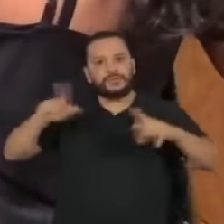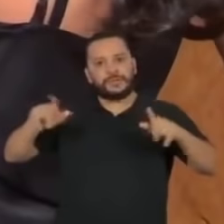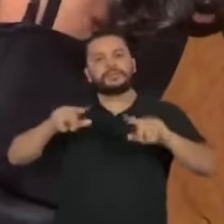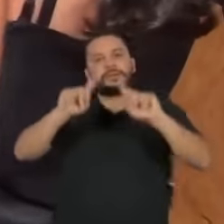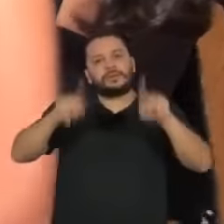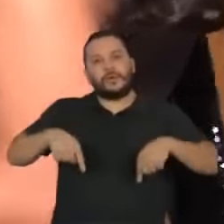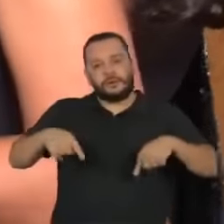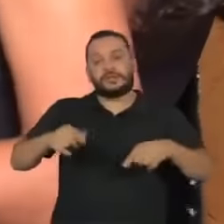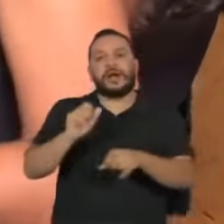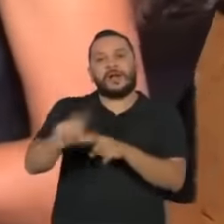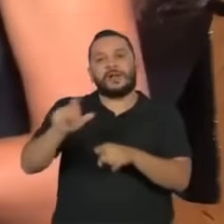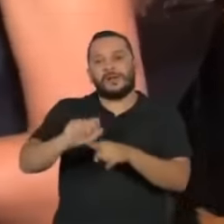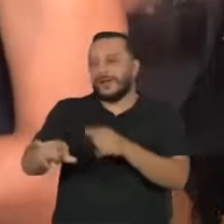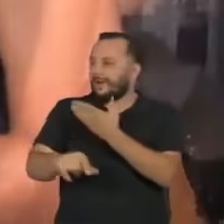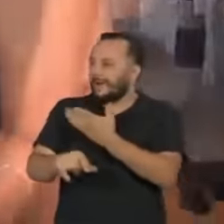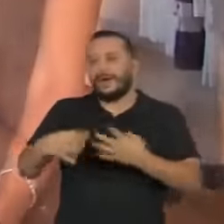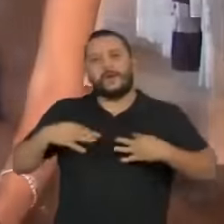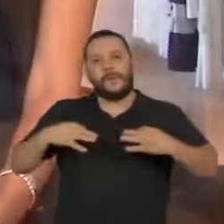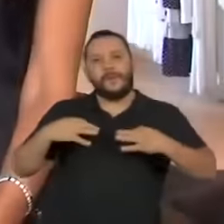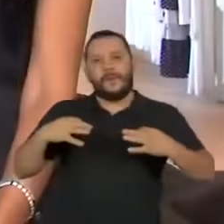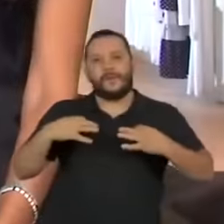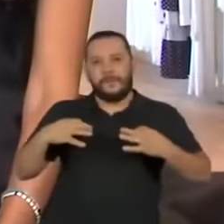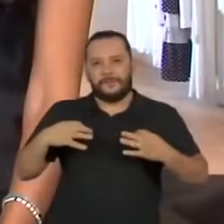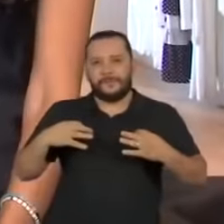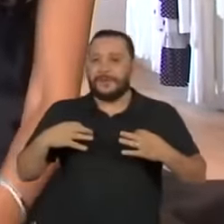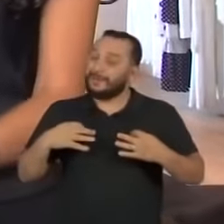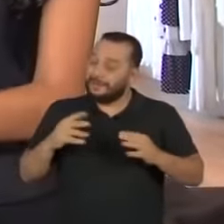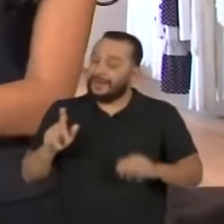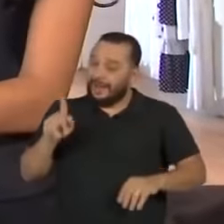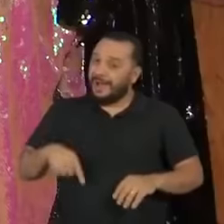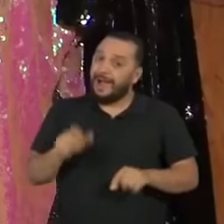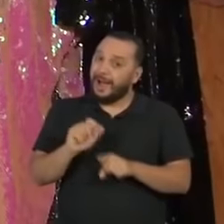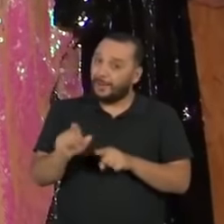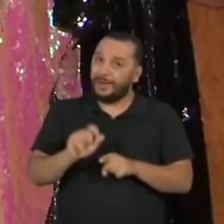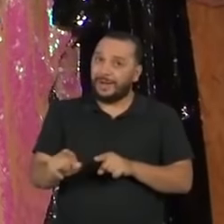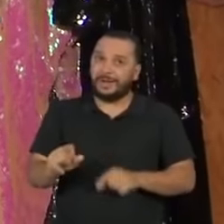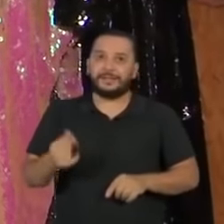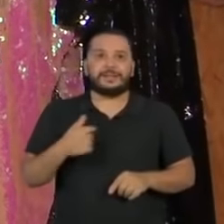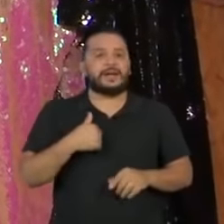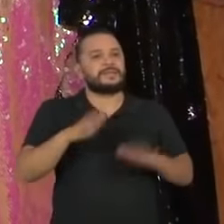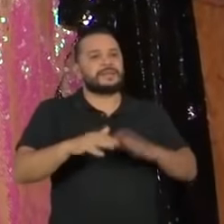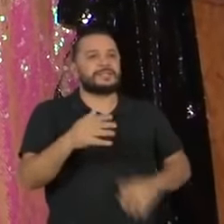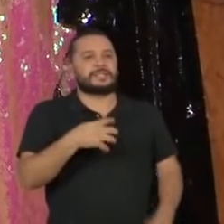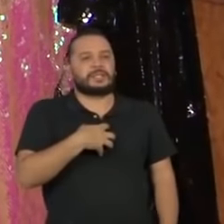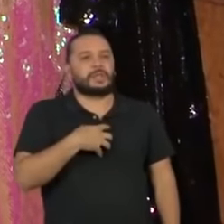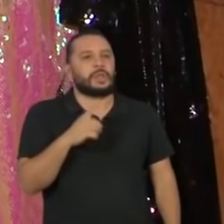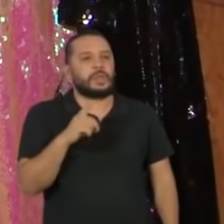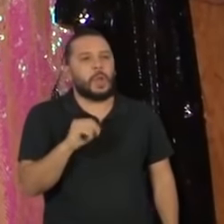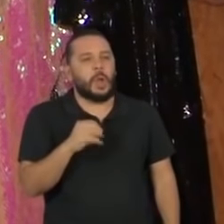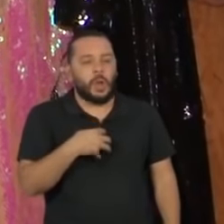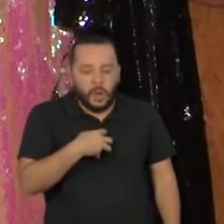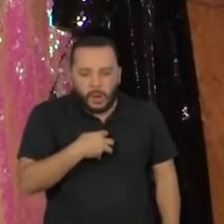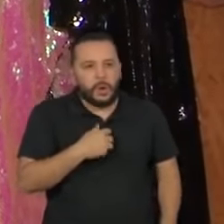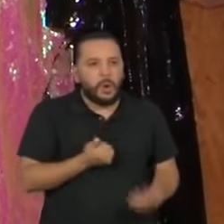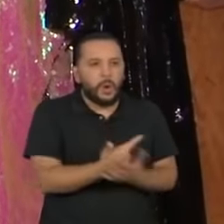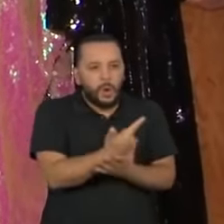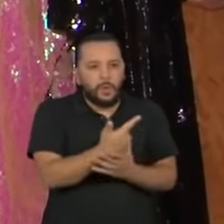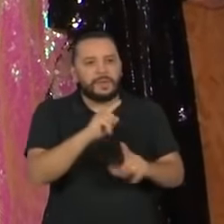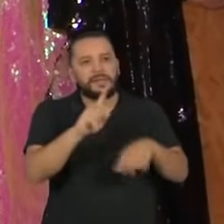de aluguel de roupas buscar o que tanto queria. A peça é alugada. Às vezes dá muita dó, você acaba comprando uma roupa para uma festa, um